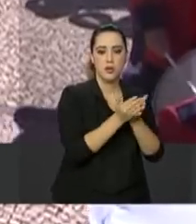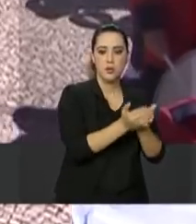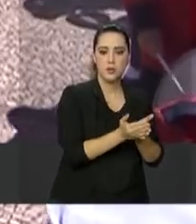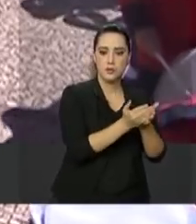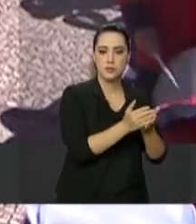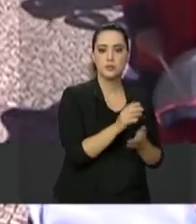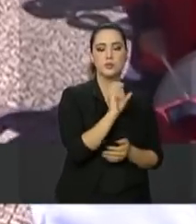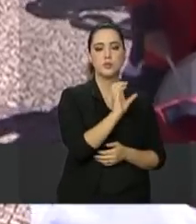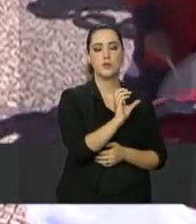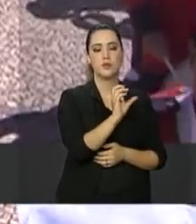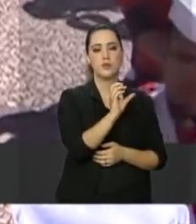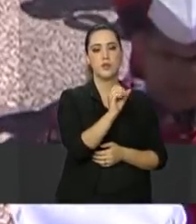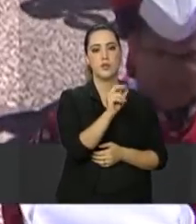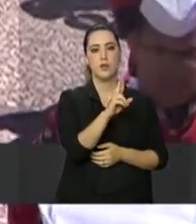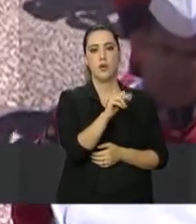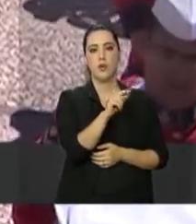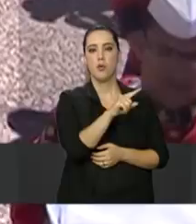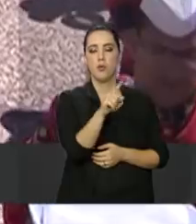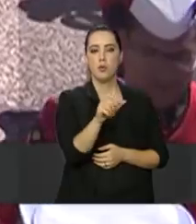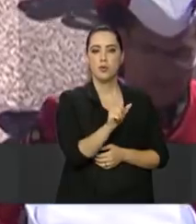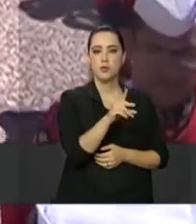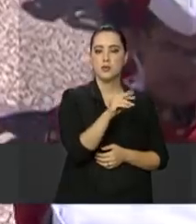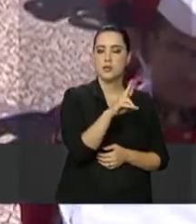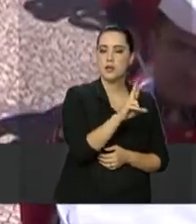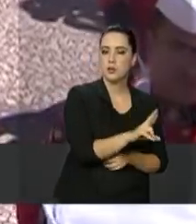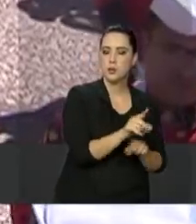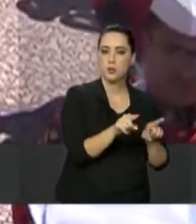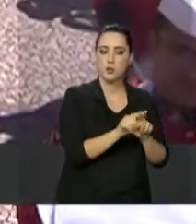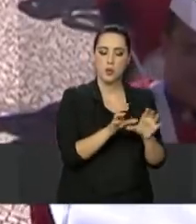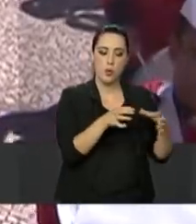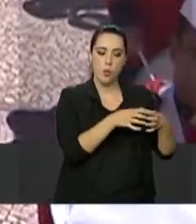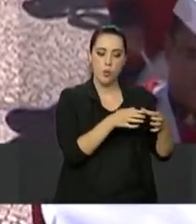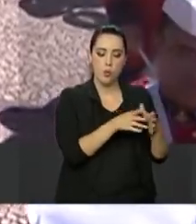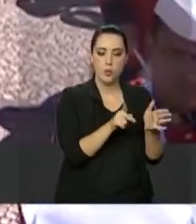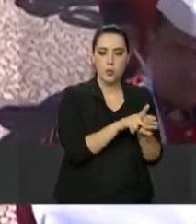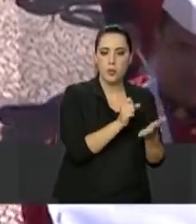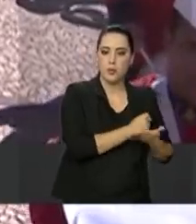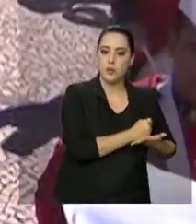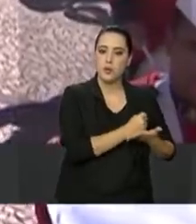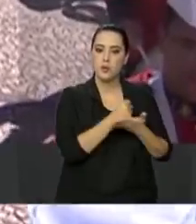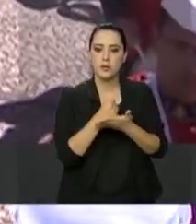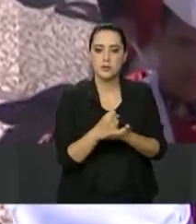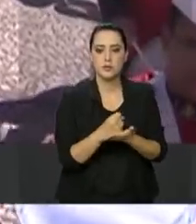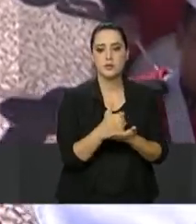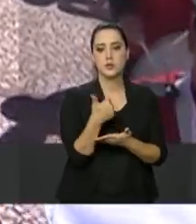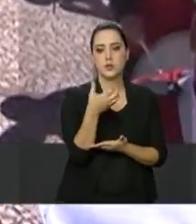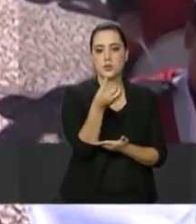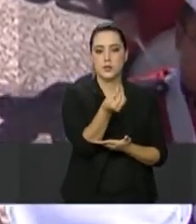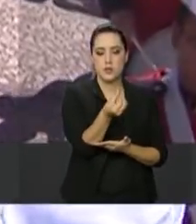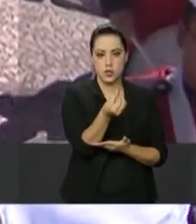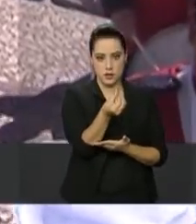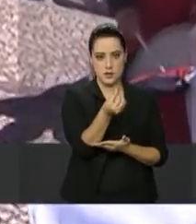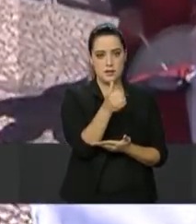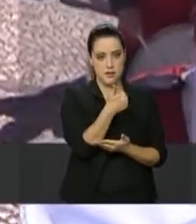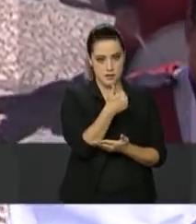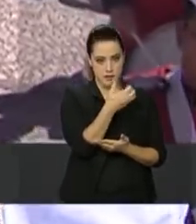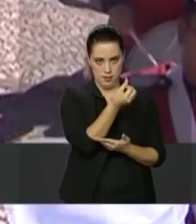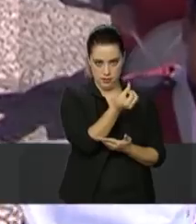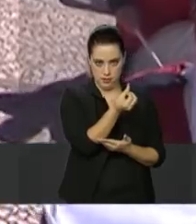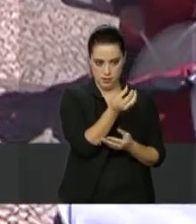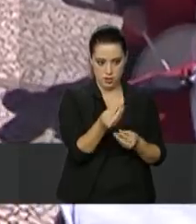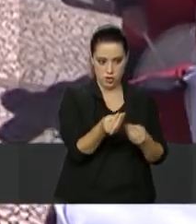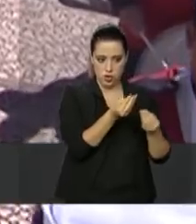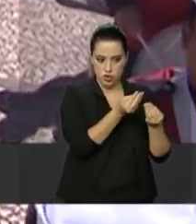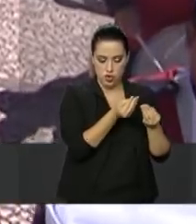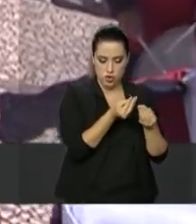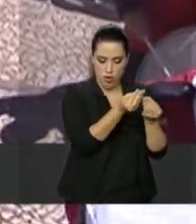Cruzador Tamandaré. E aí a tripulação desse navio doou essas 16 gaitas de fole que a Rainha Elizabeth tinha dado para